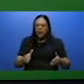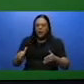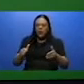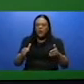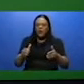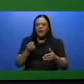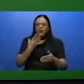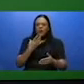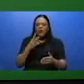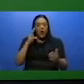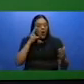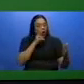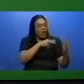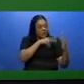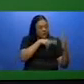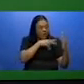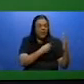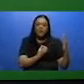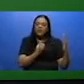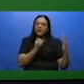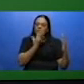lá no texto? Pode olhar.